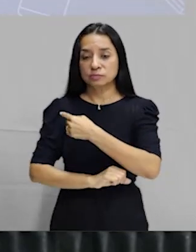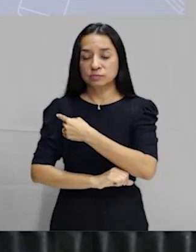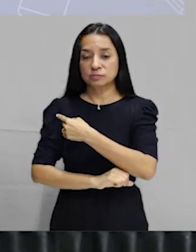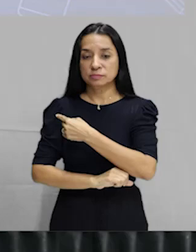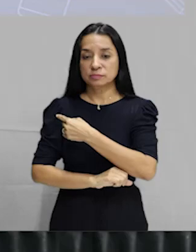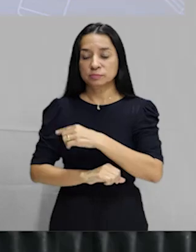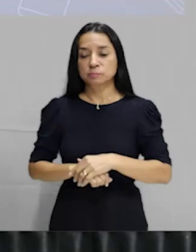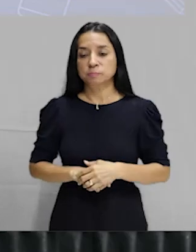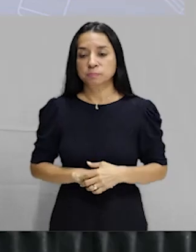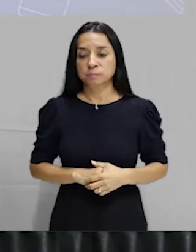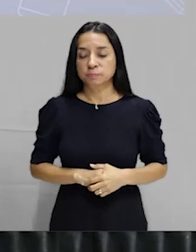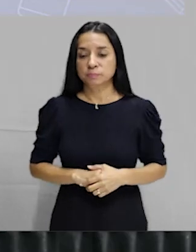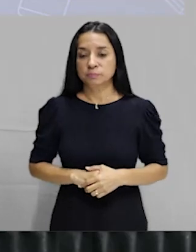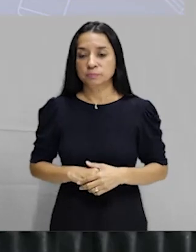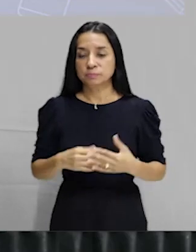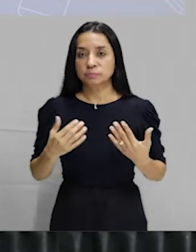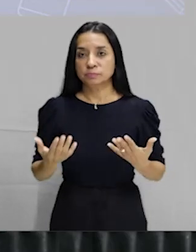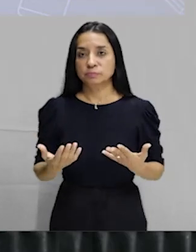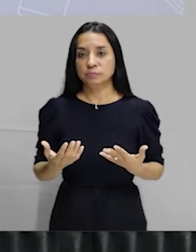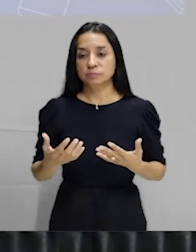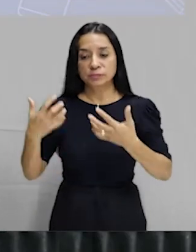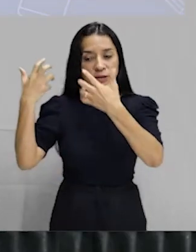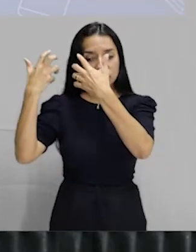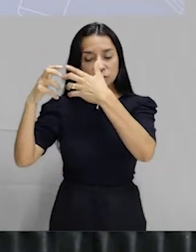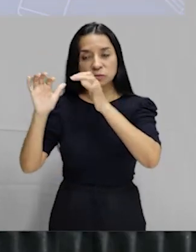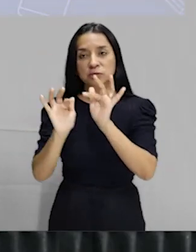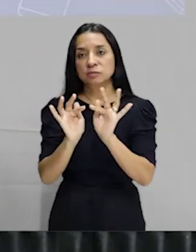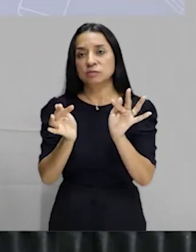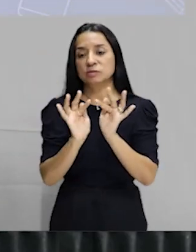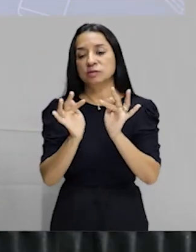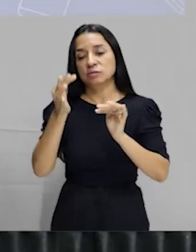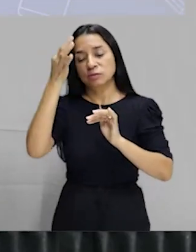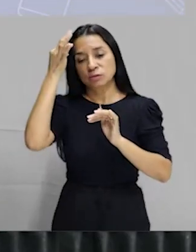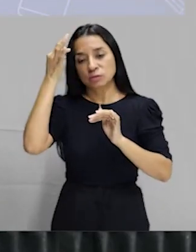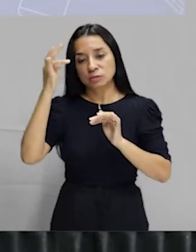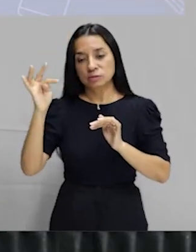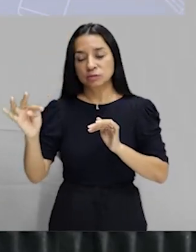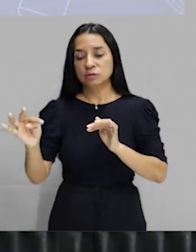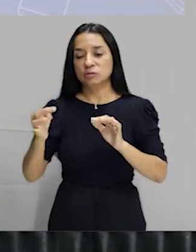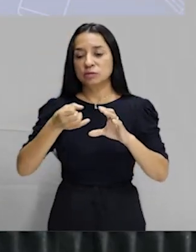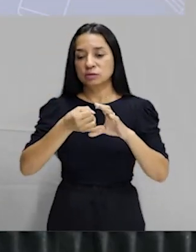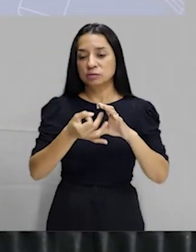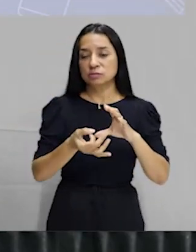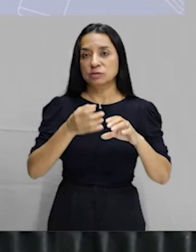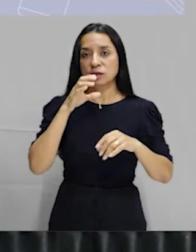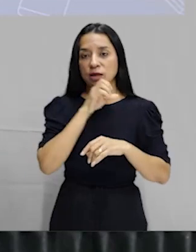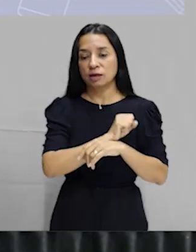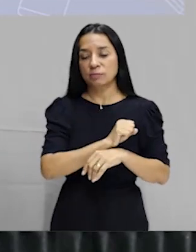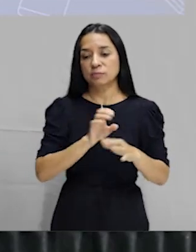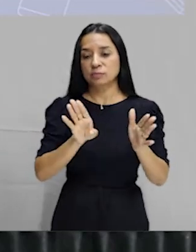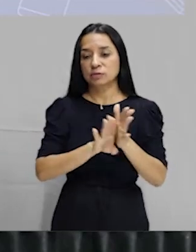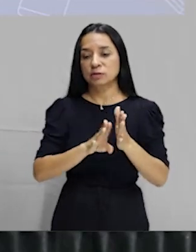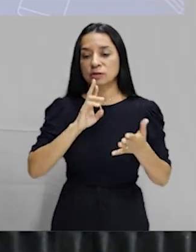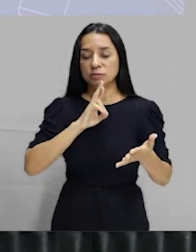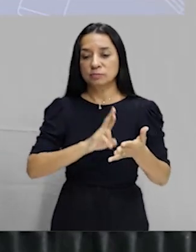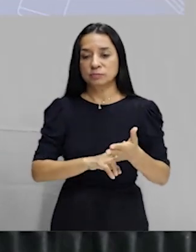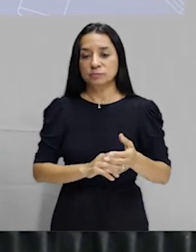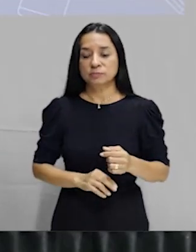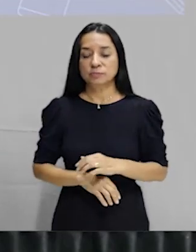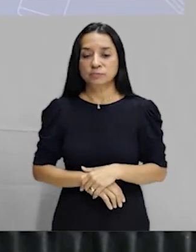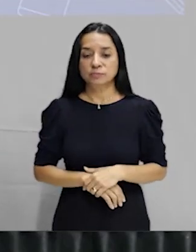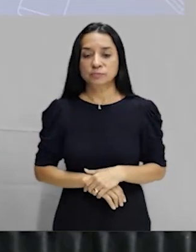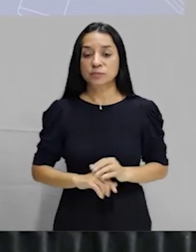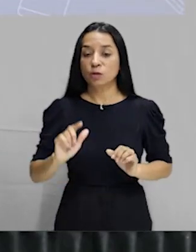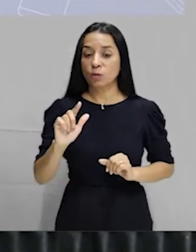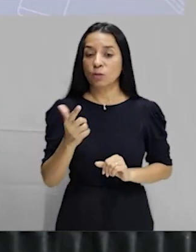tá? Então, raciocínio bem simples, com teoria de conjuntos, bem rápido até para a gente chegar no resultado, tá bom? Vamos passar